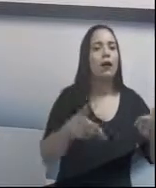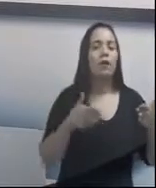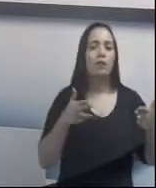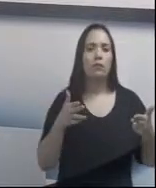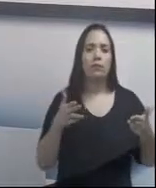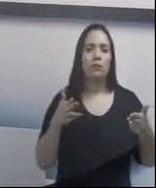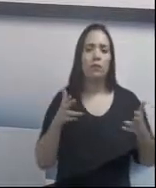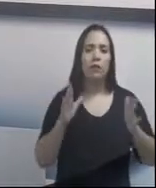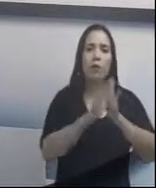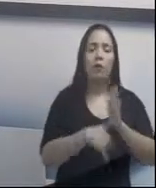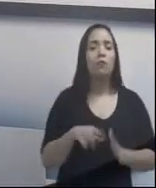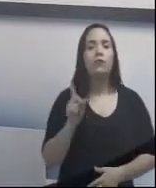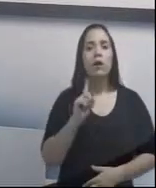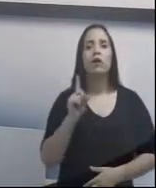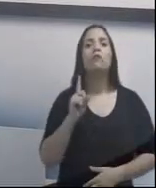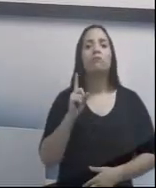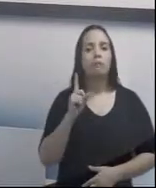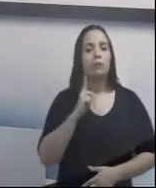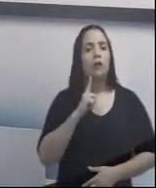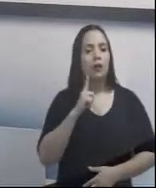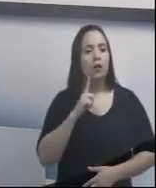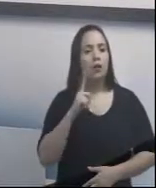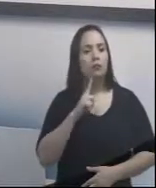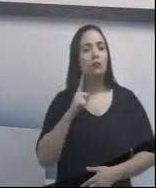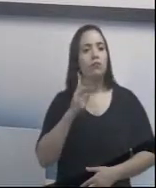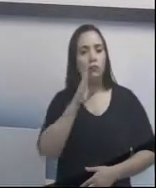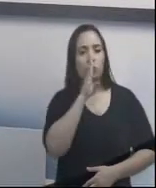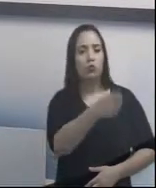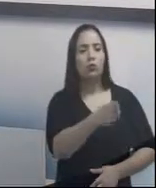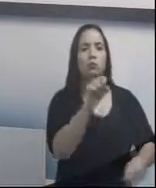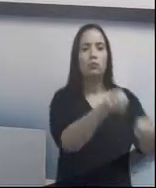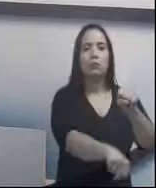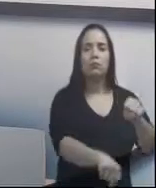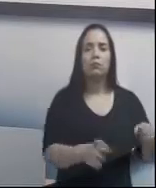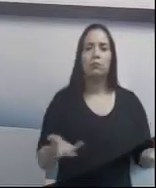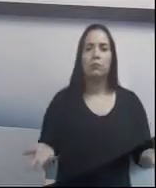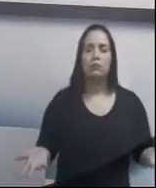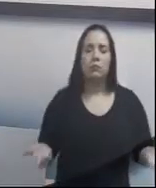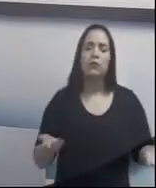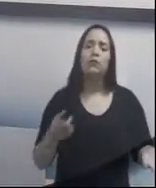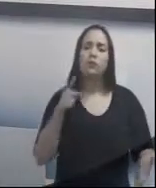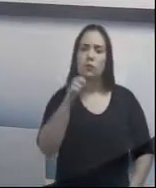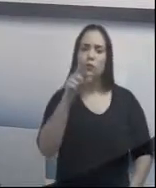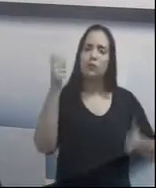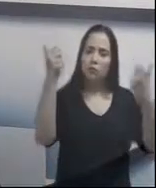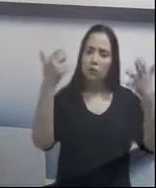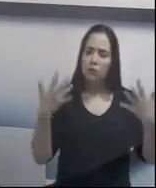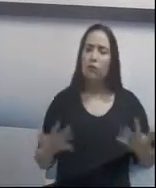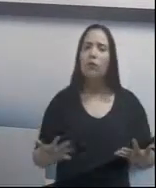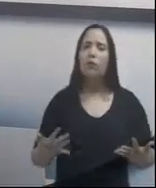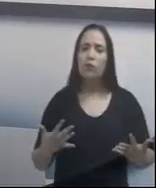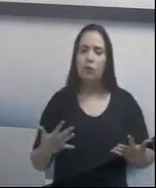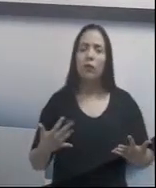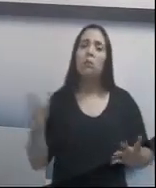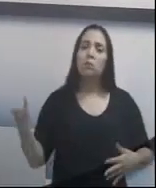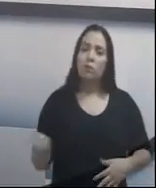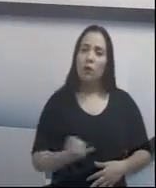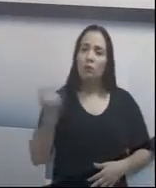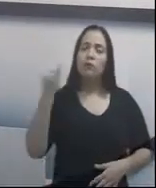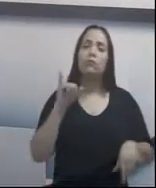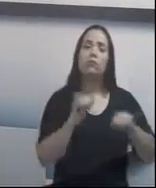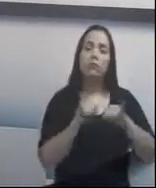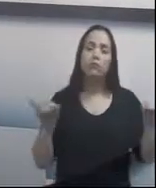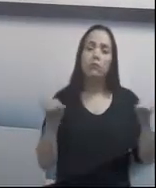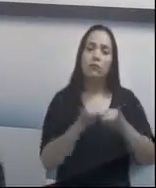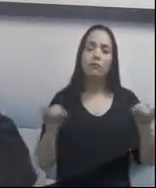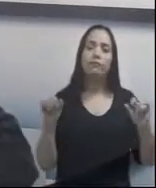nada, tudo é execução, deputado. Tudo é execução. Né? Então, o que o senhor falou... O que o deputado Marueli falou, é importante a gente lembrar isso